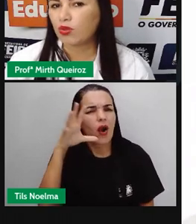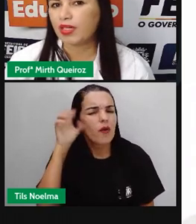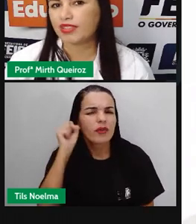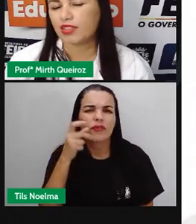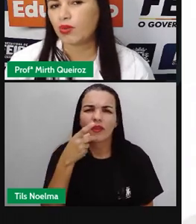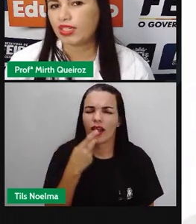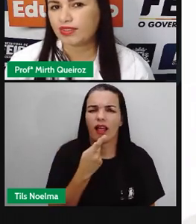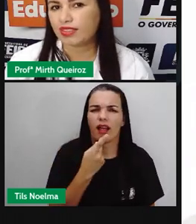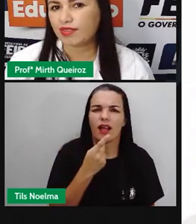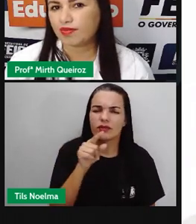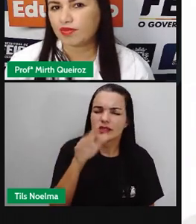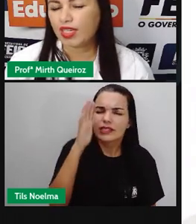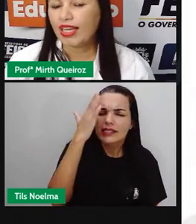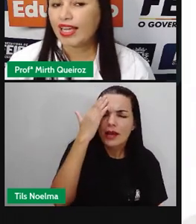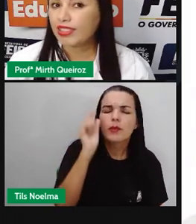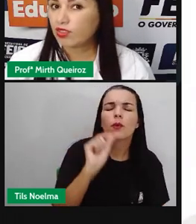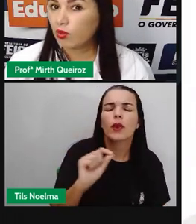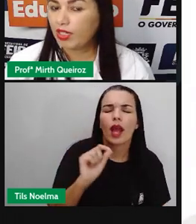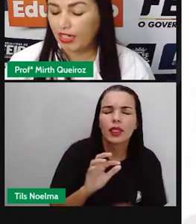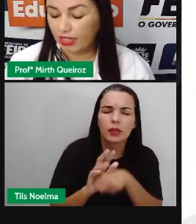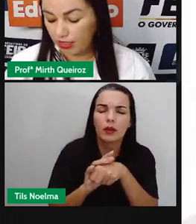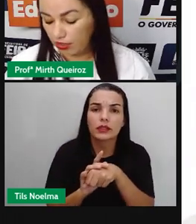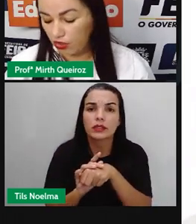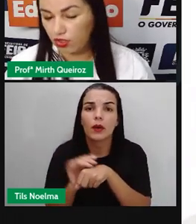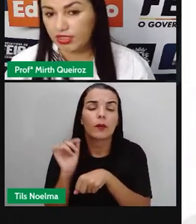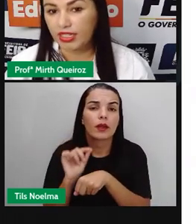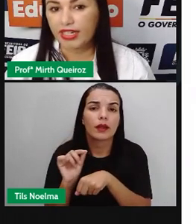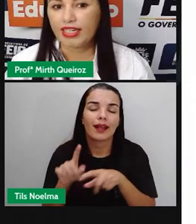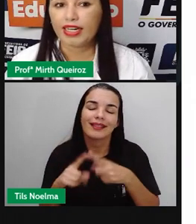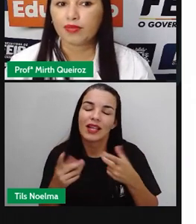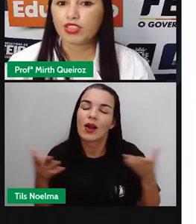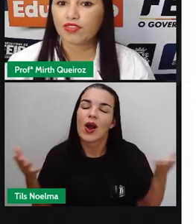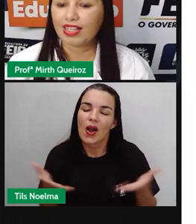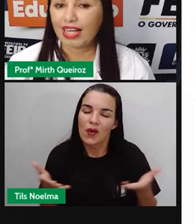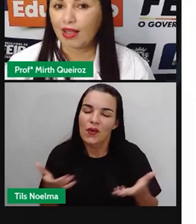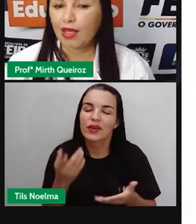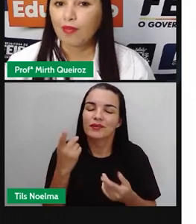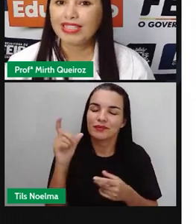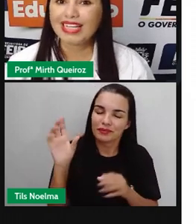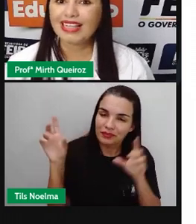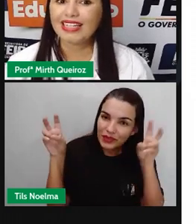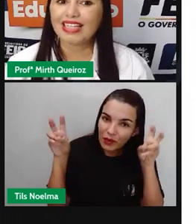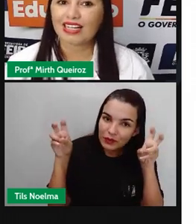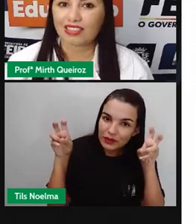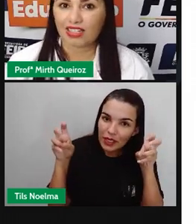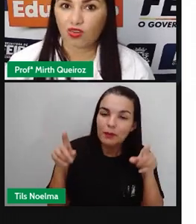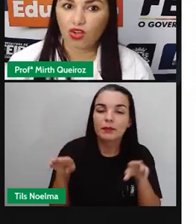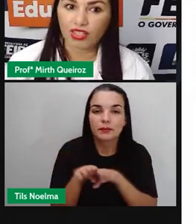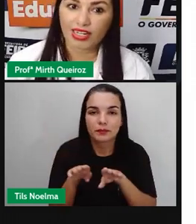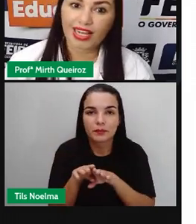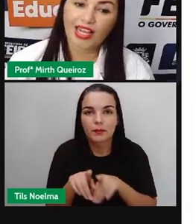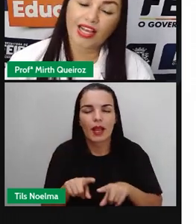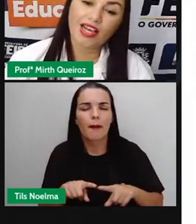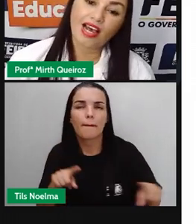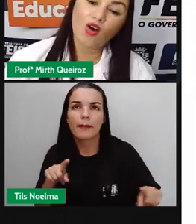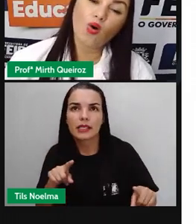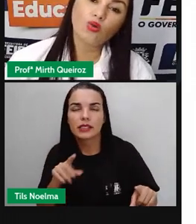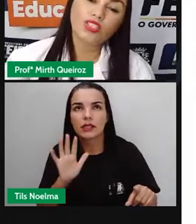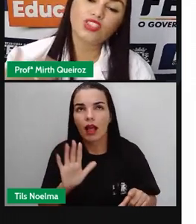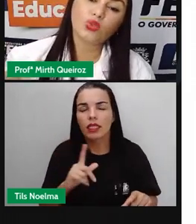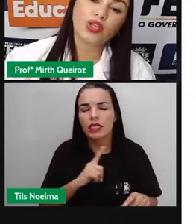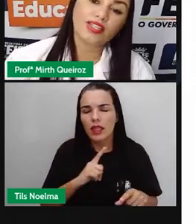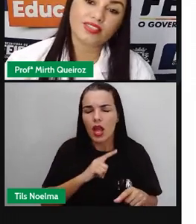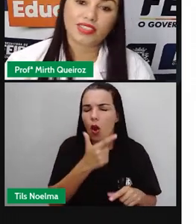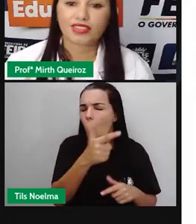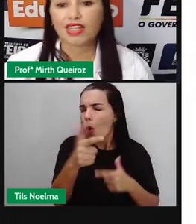vocês sabem sobre essa doença é sobre ela que nós iremos falar mas além da da cólera a